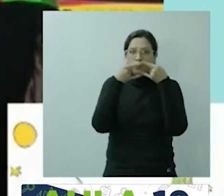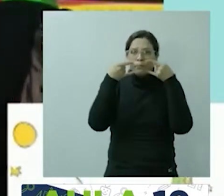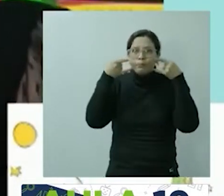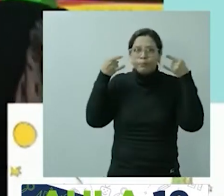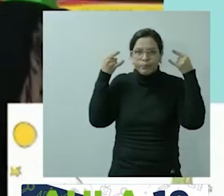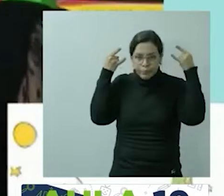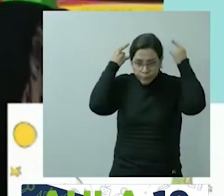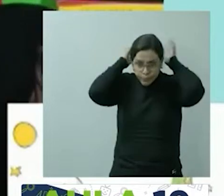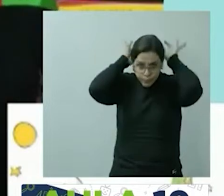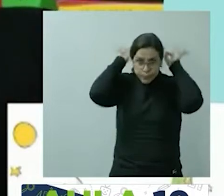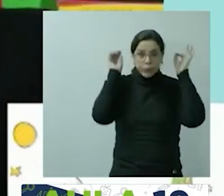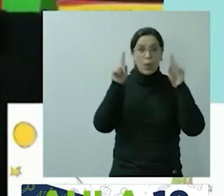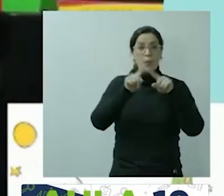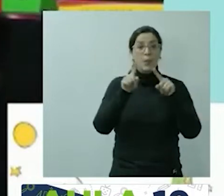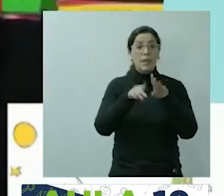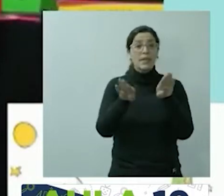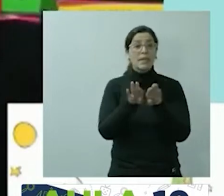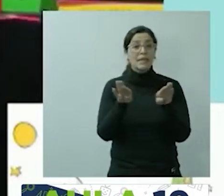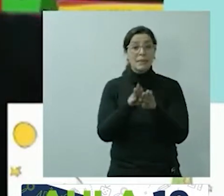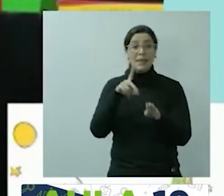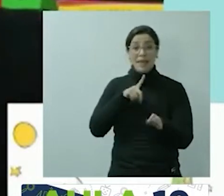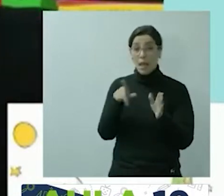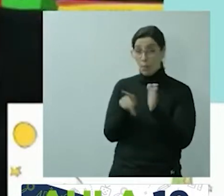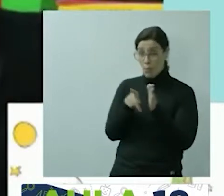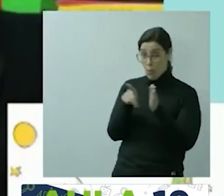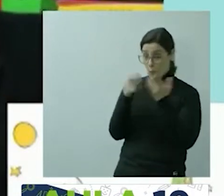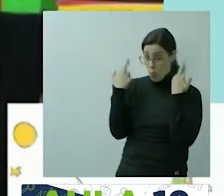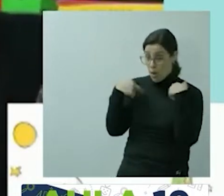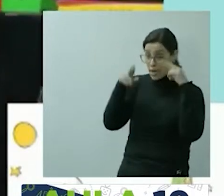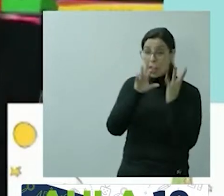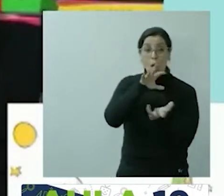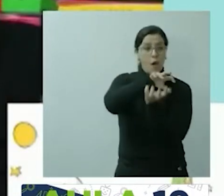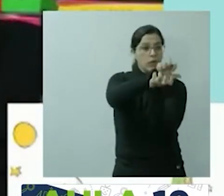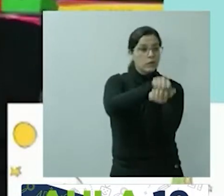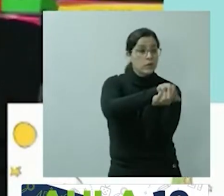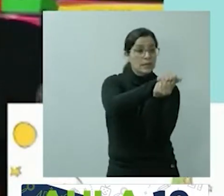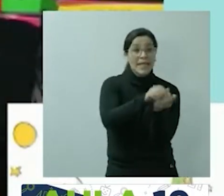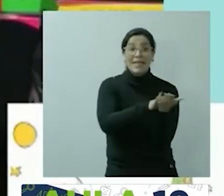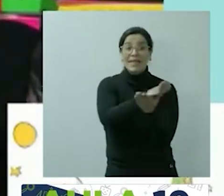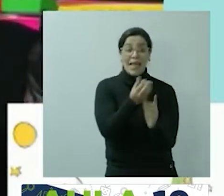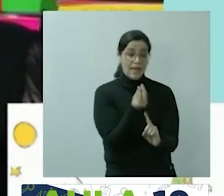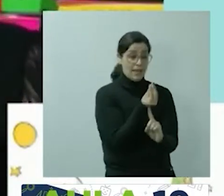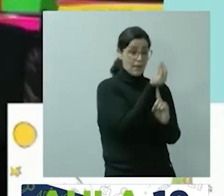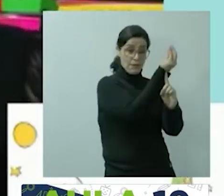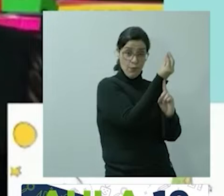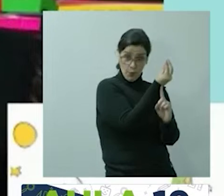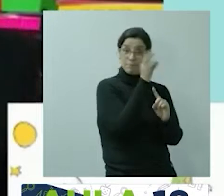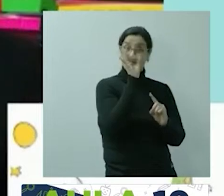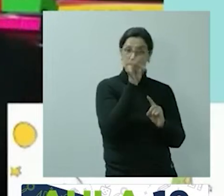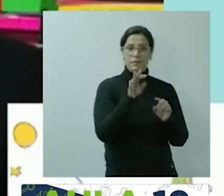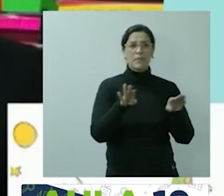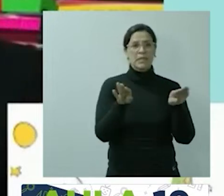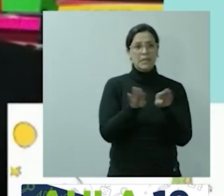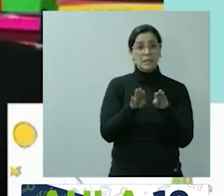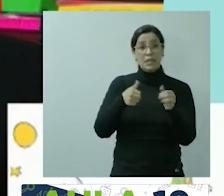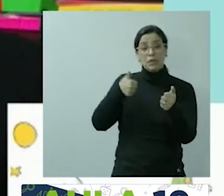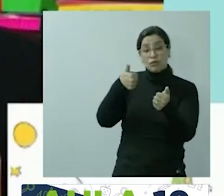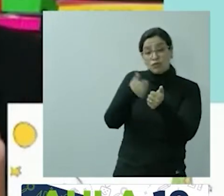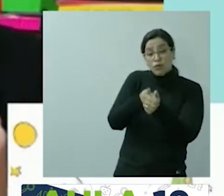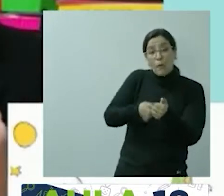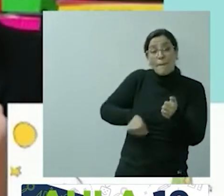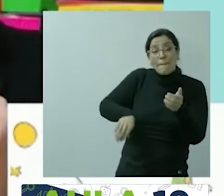dele, o carneiro não saísse e comesse sua linda rosa. De repente, se aproximou dele